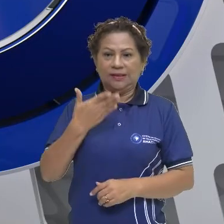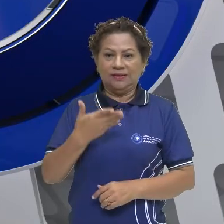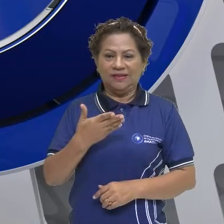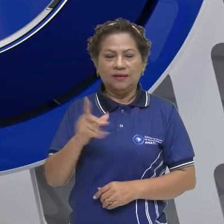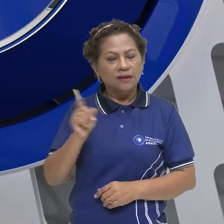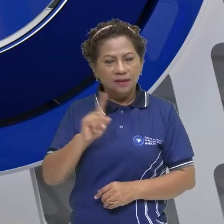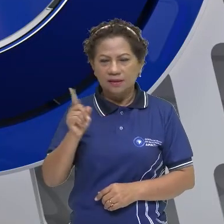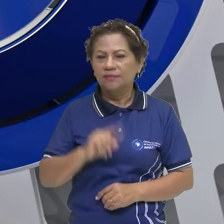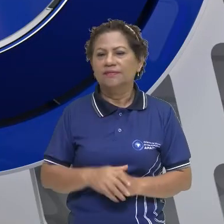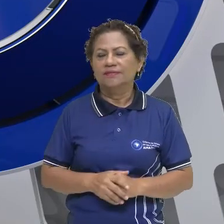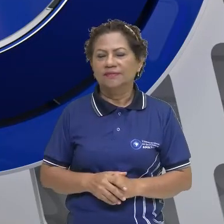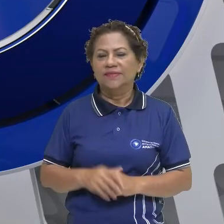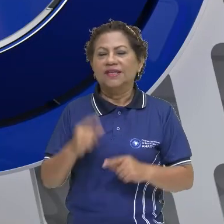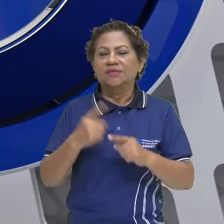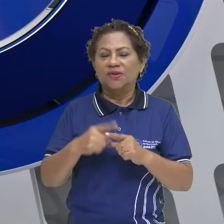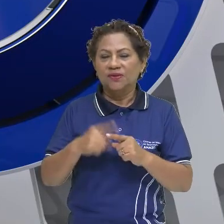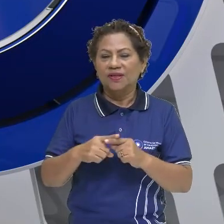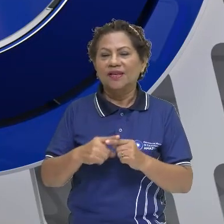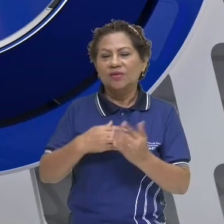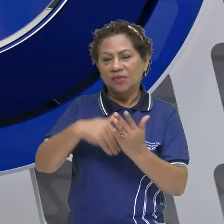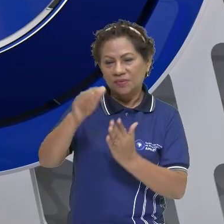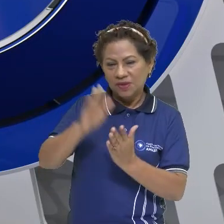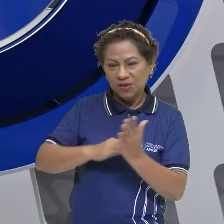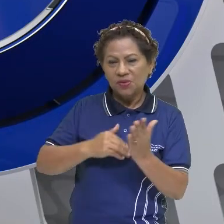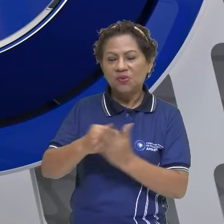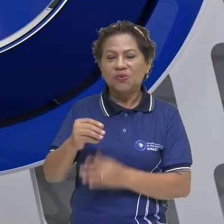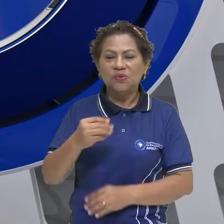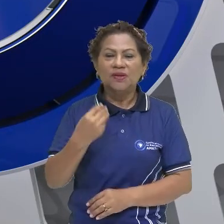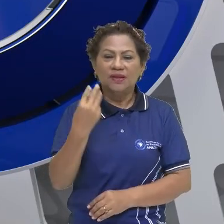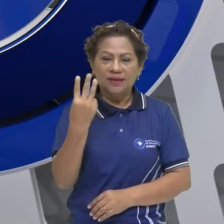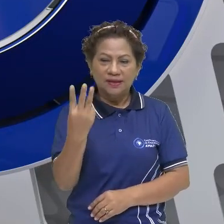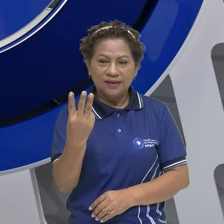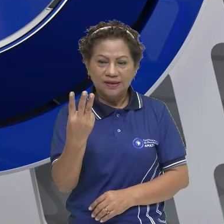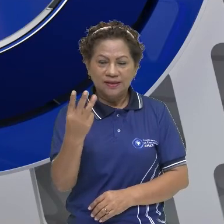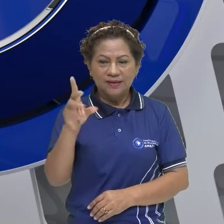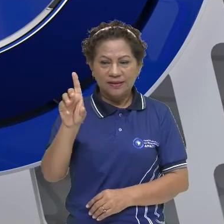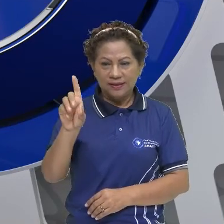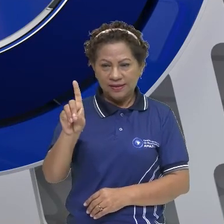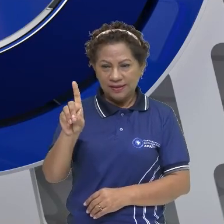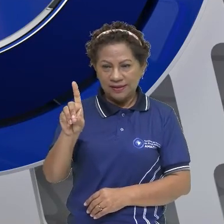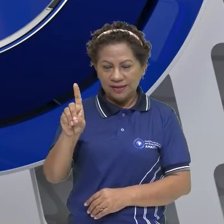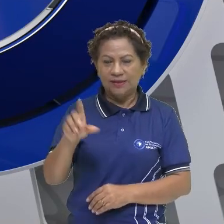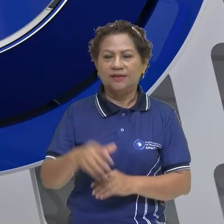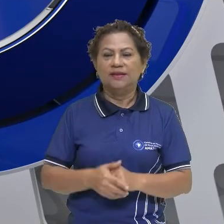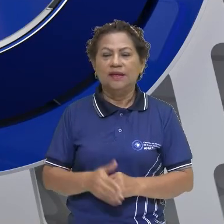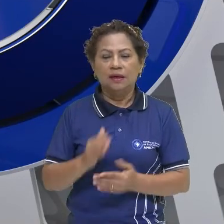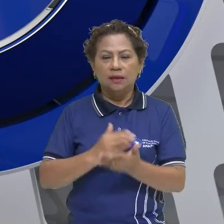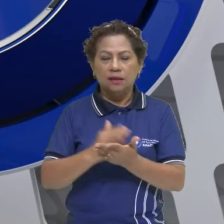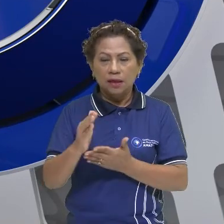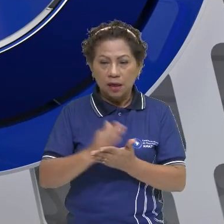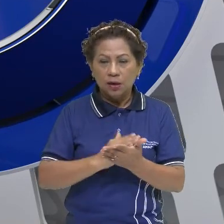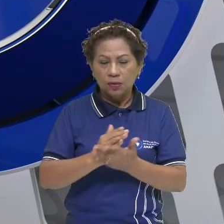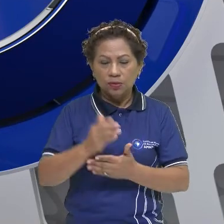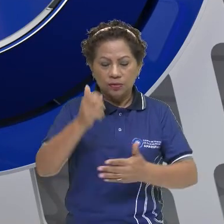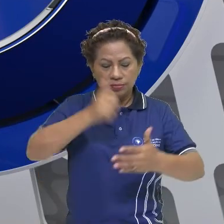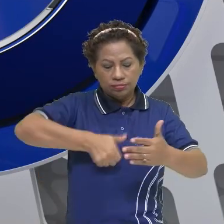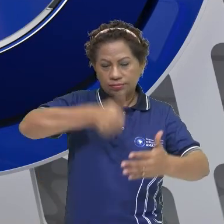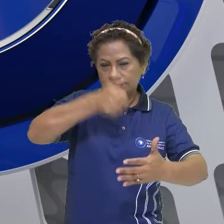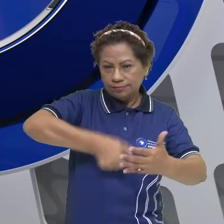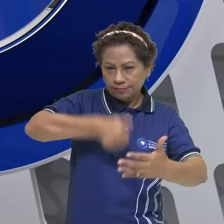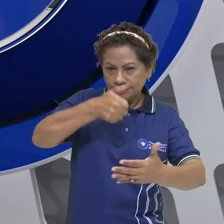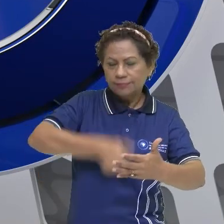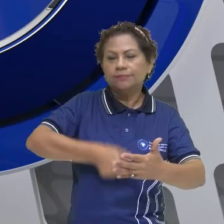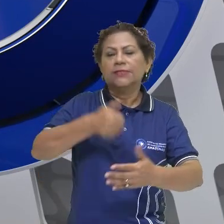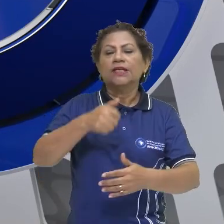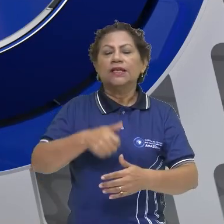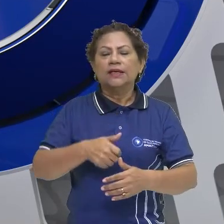é pintura em 3D. Então, alguns grafiteiros, eles estão se especializando nessa pintura em 3D,